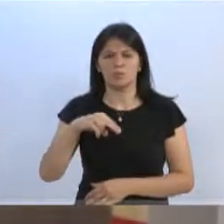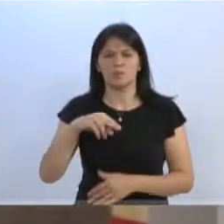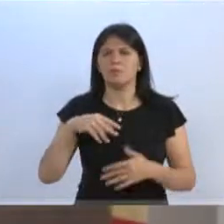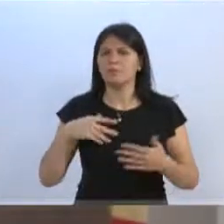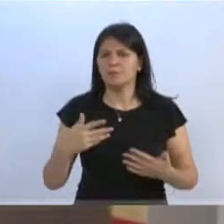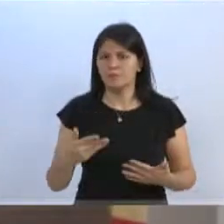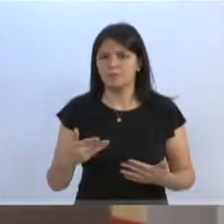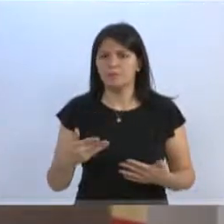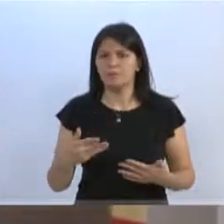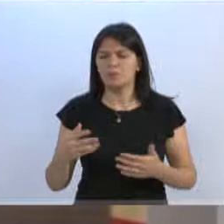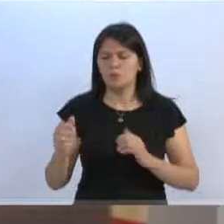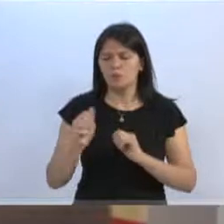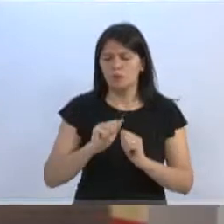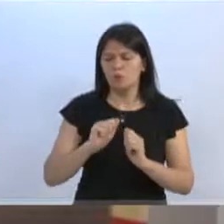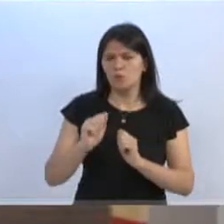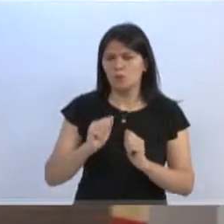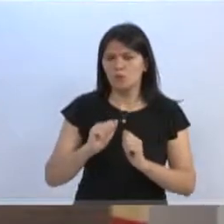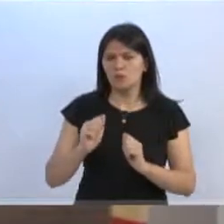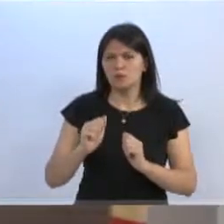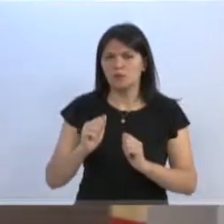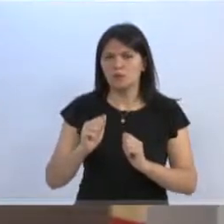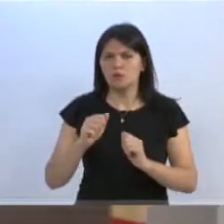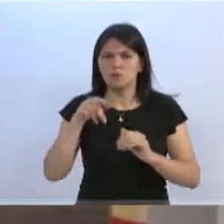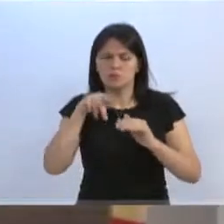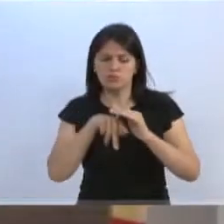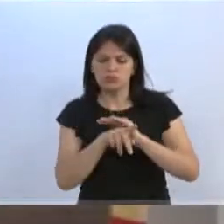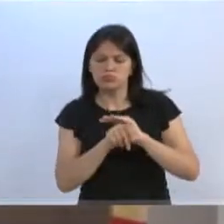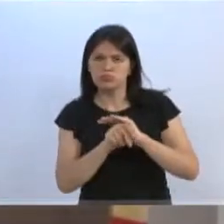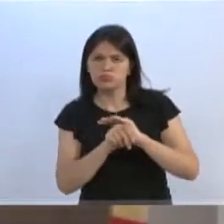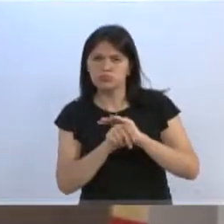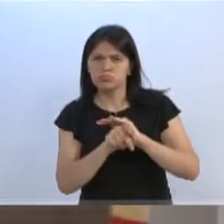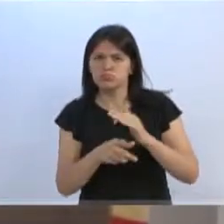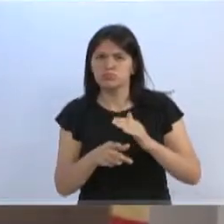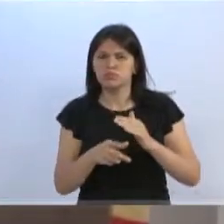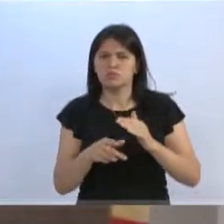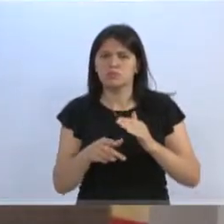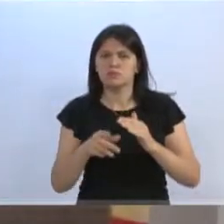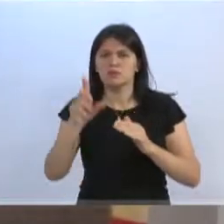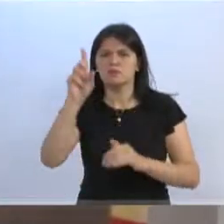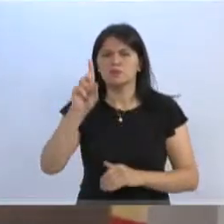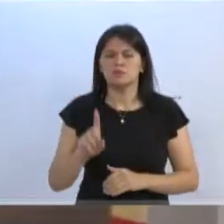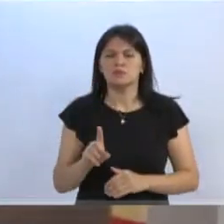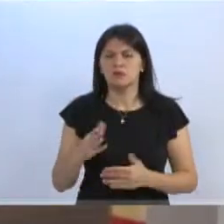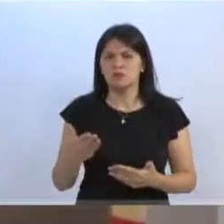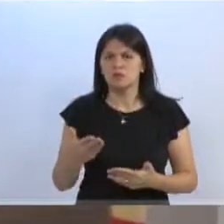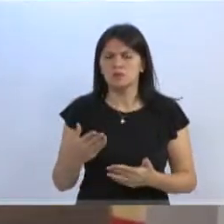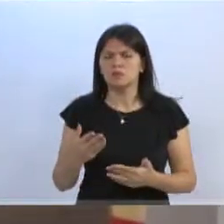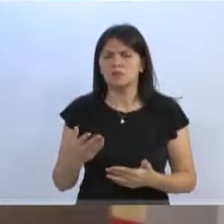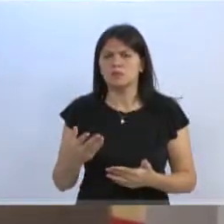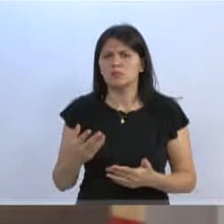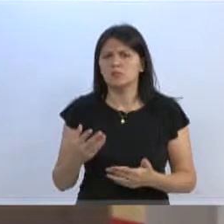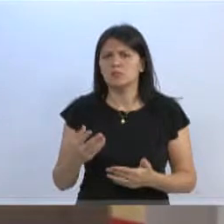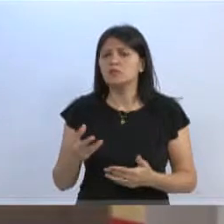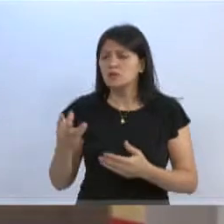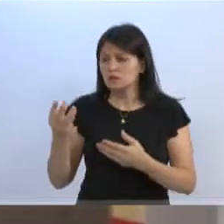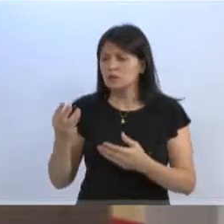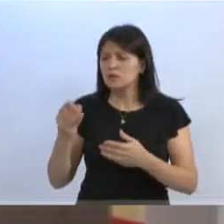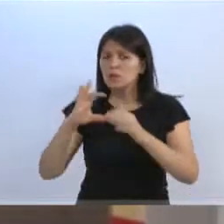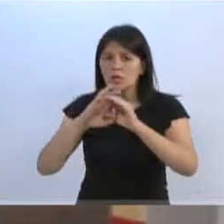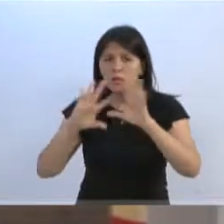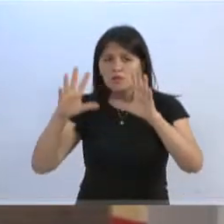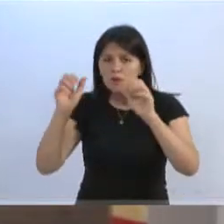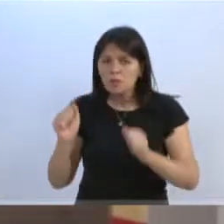que controla o Fundo Municipal dos Direitos Difusos, no sentido de que tivesse autorização para contratar